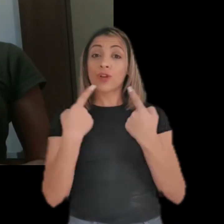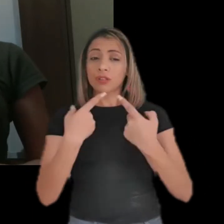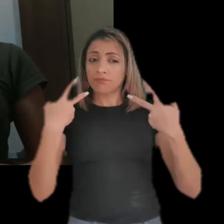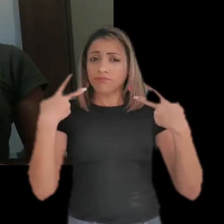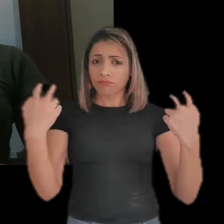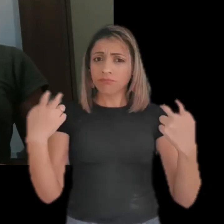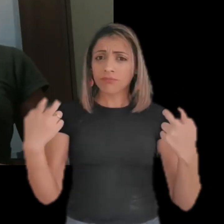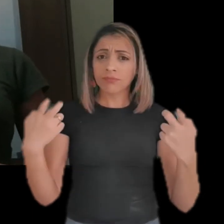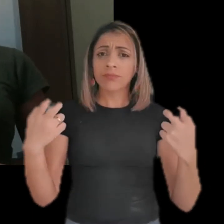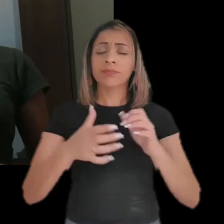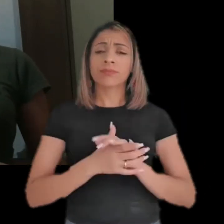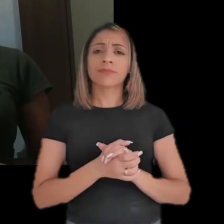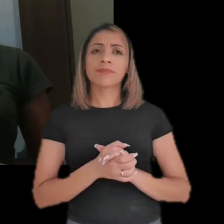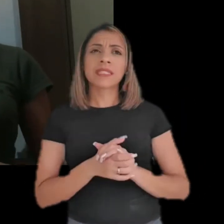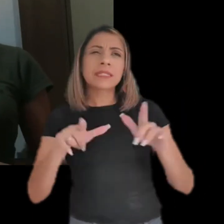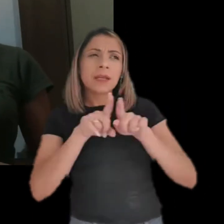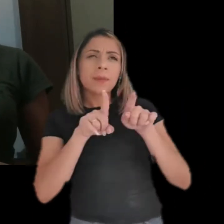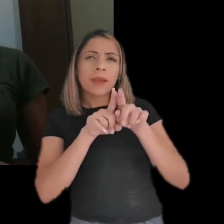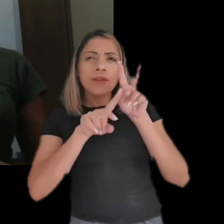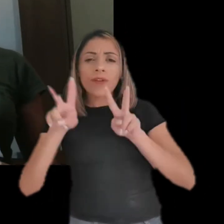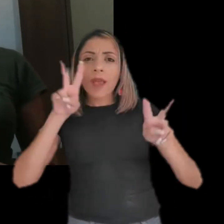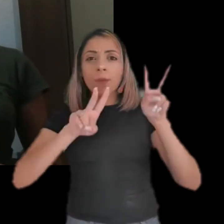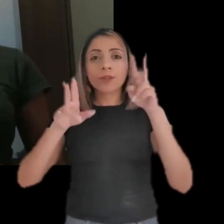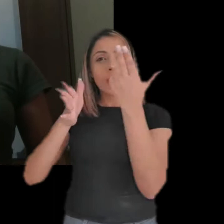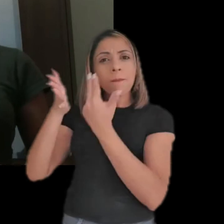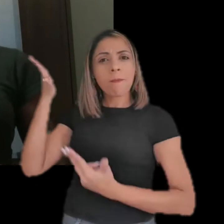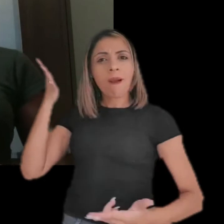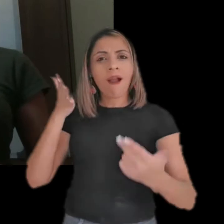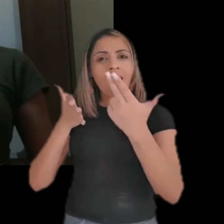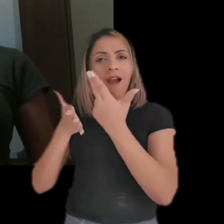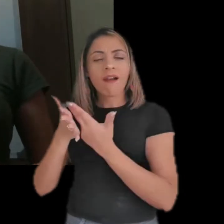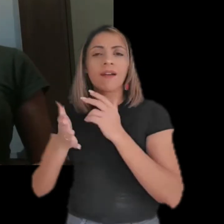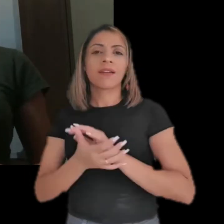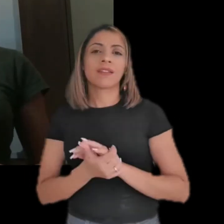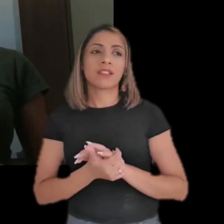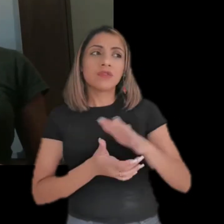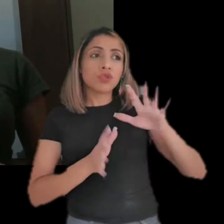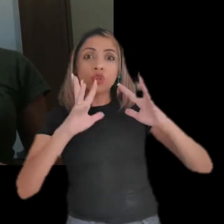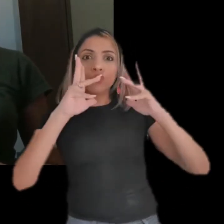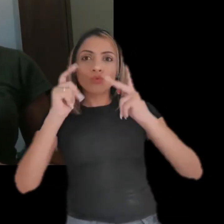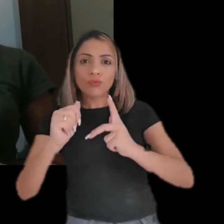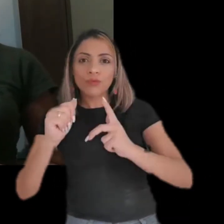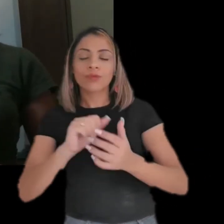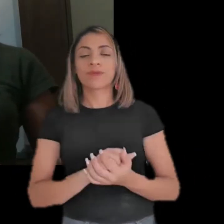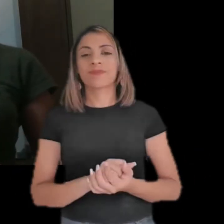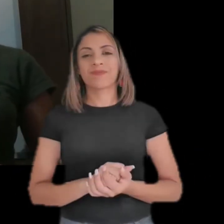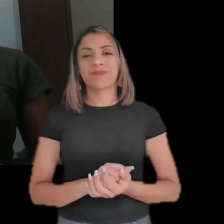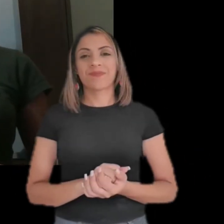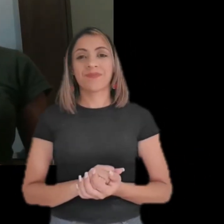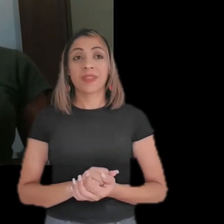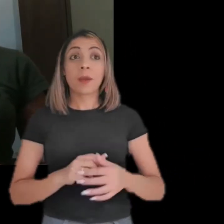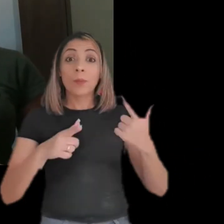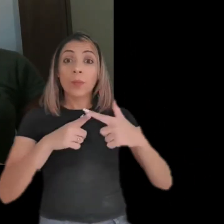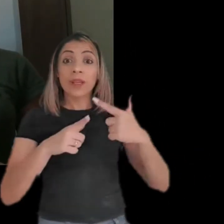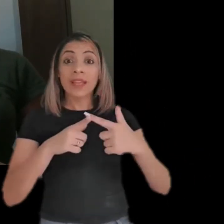percebemos, formamos imagens, né, daquilo que está ao nosso redor. Isso se dá na